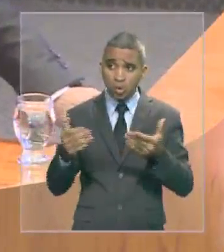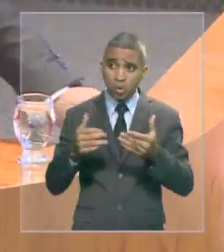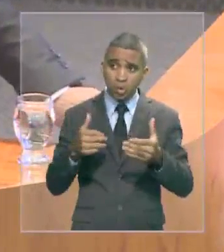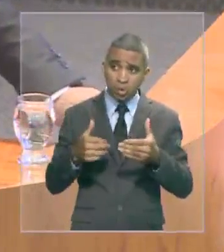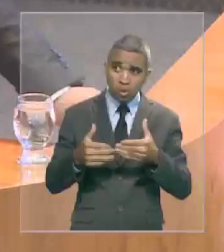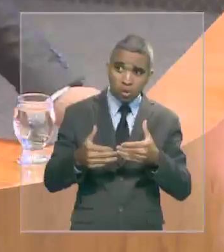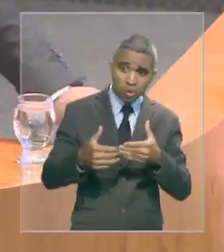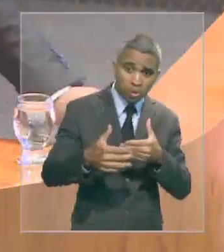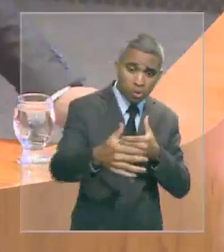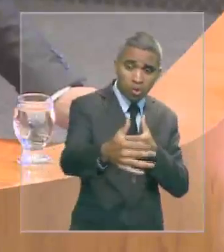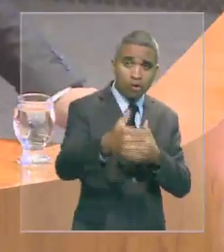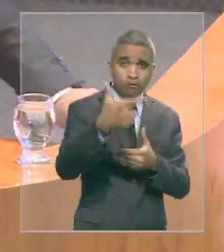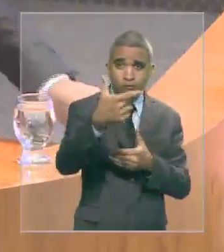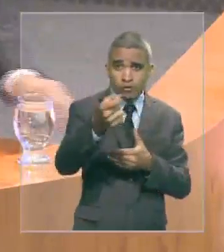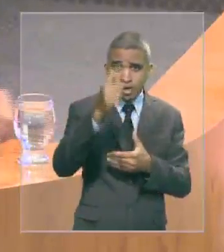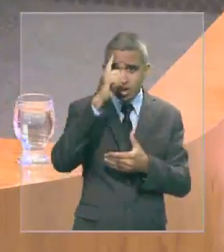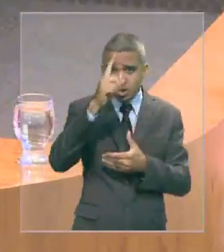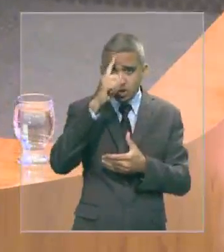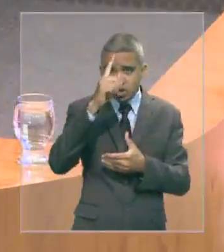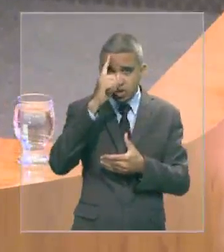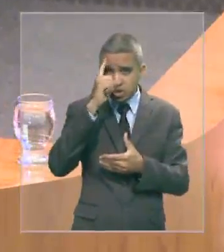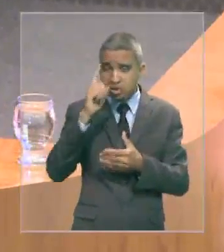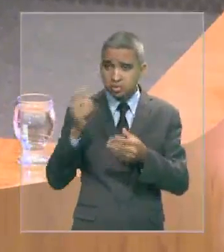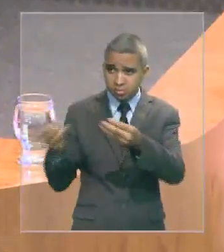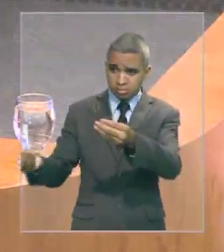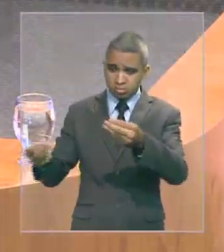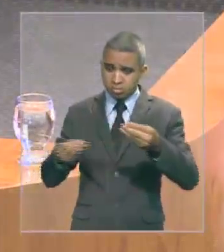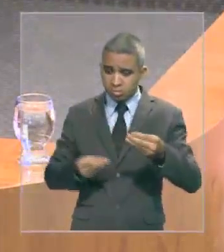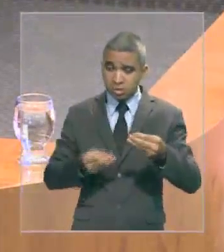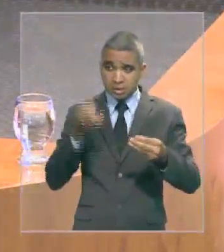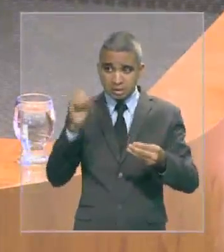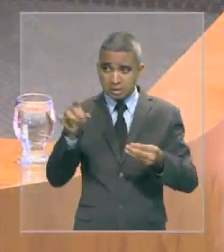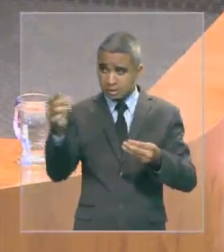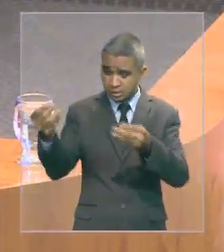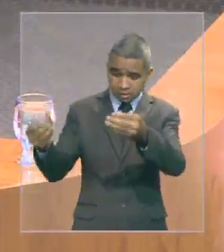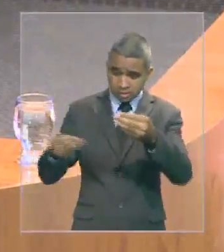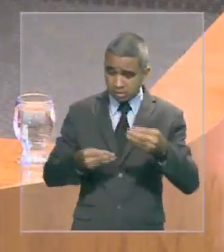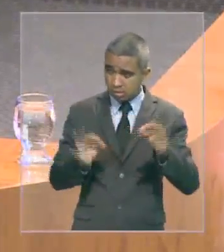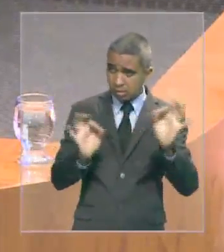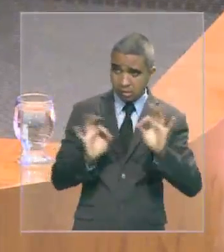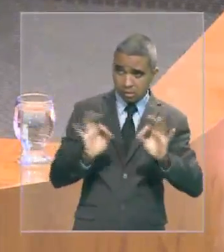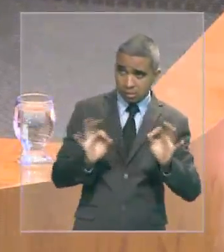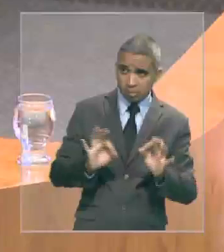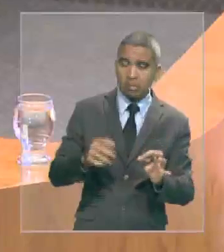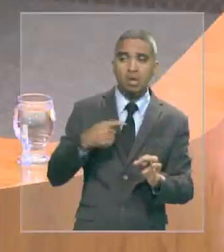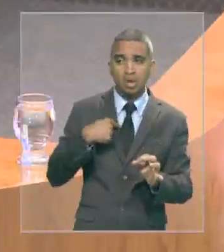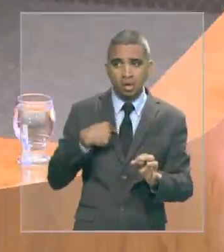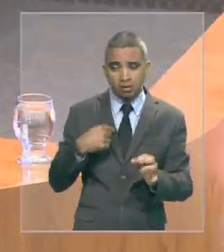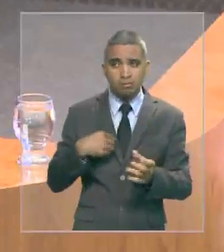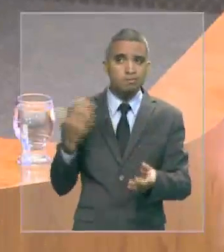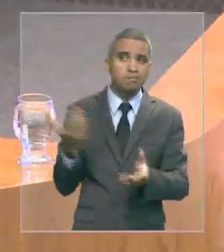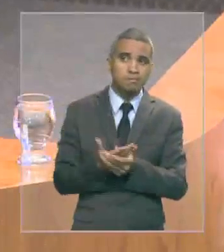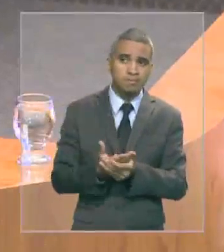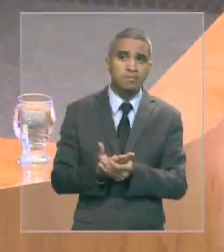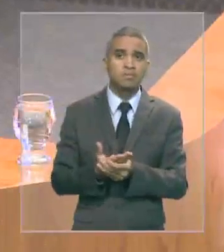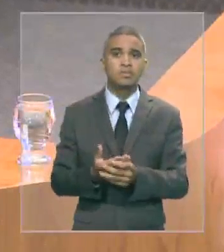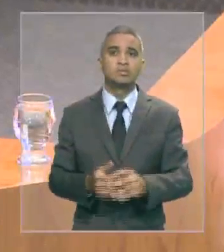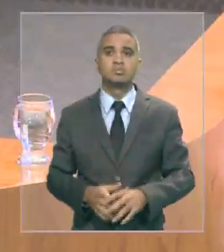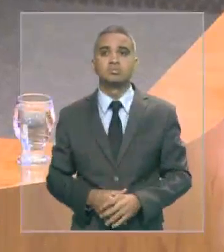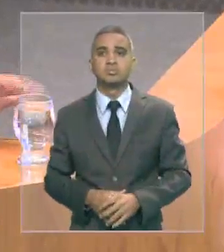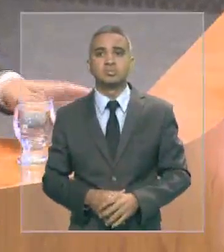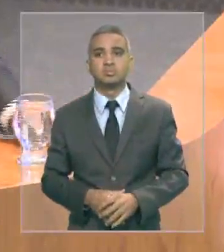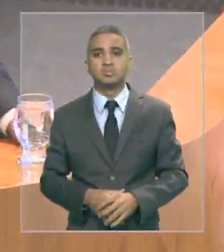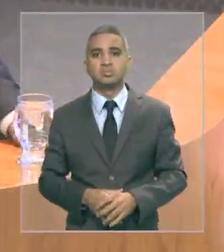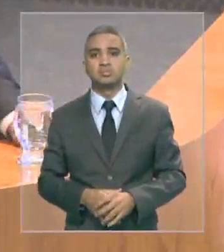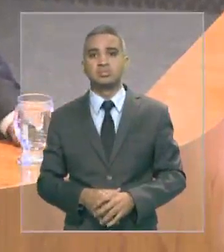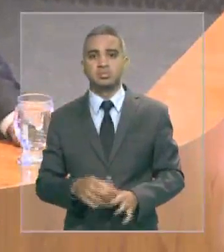me apresentar. Senão eu tomo outras medidas cabíveis, administrativas. Mas na seara da administração,